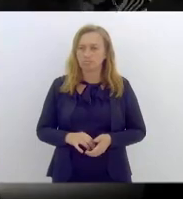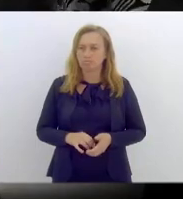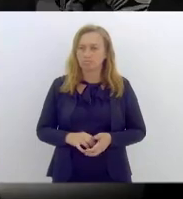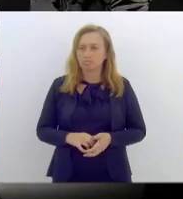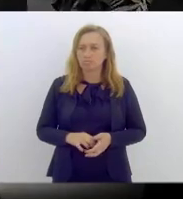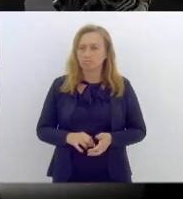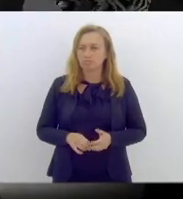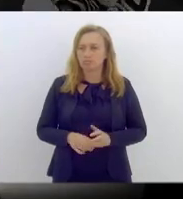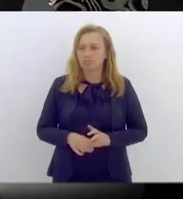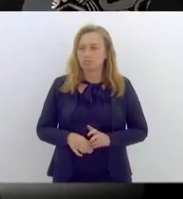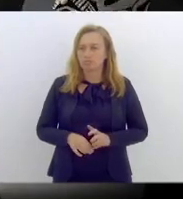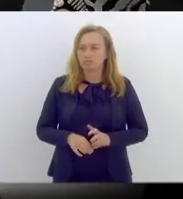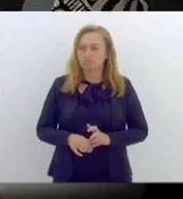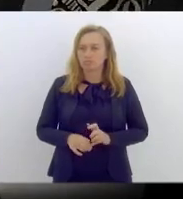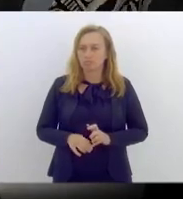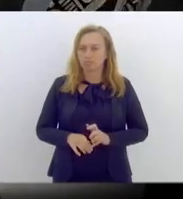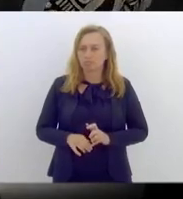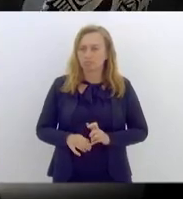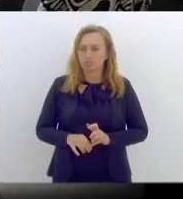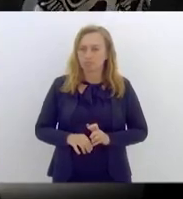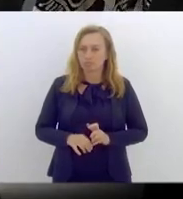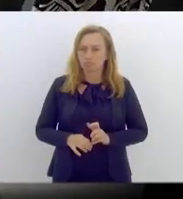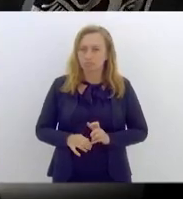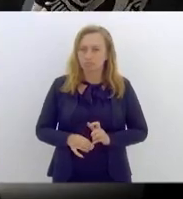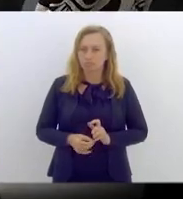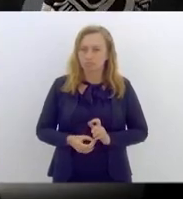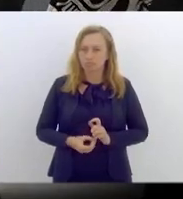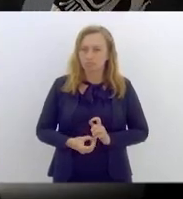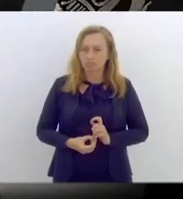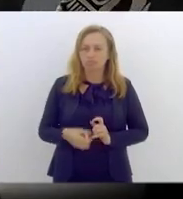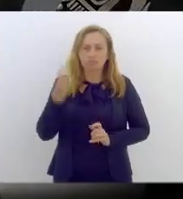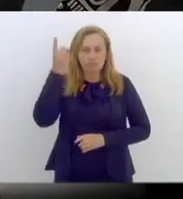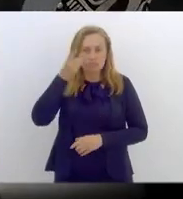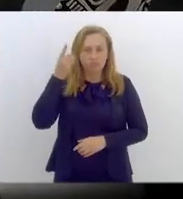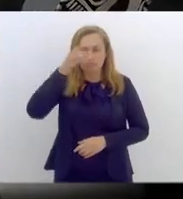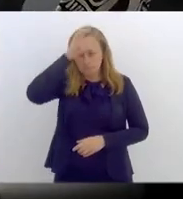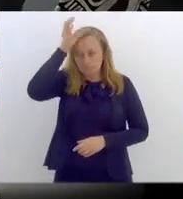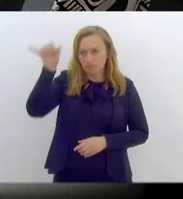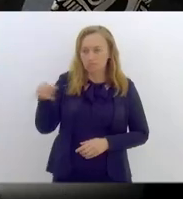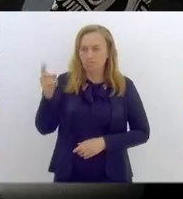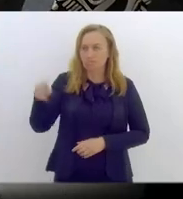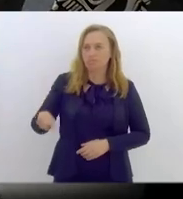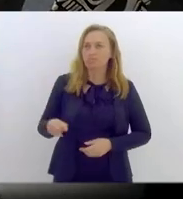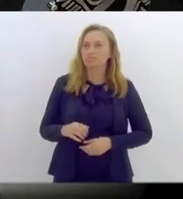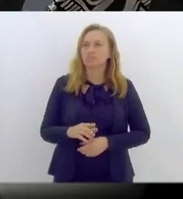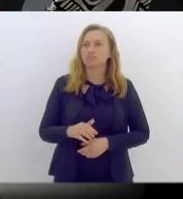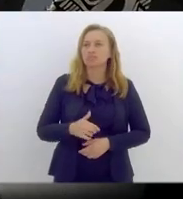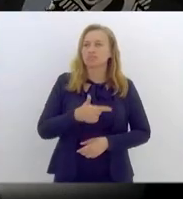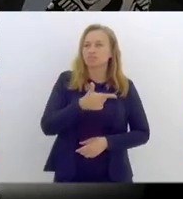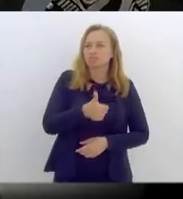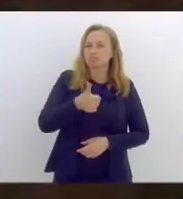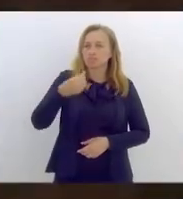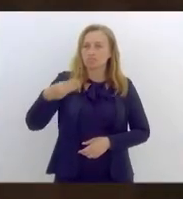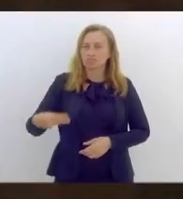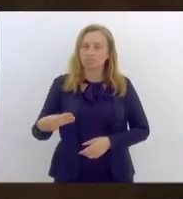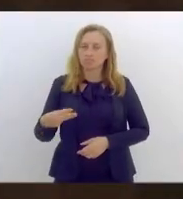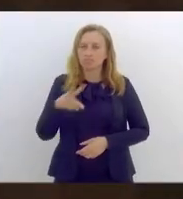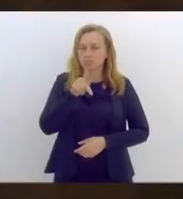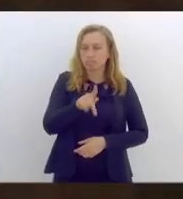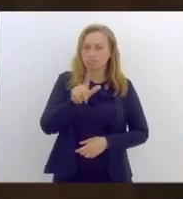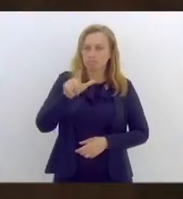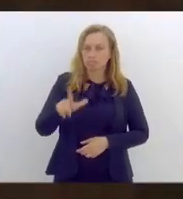você bota isso Aí você coloca no seu braço sentado cada tia Ju por favor décimo terceiro de pauta